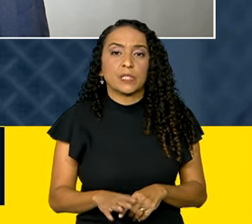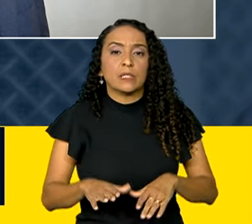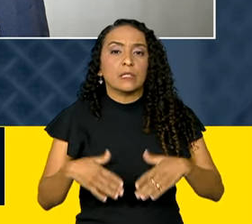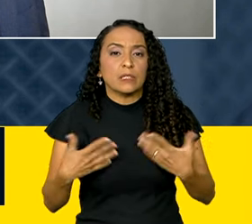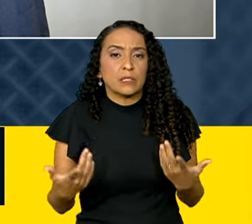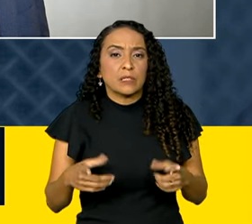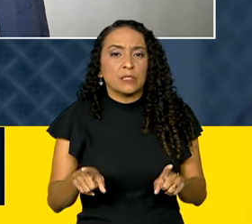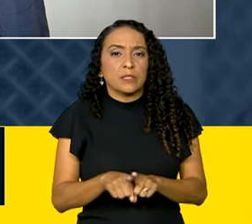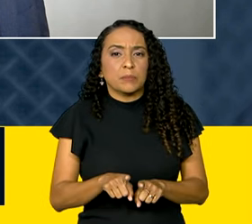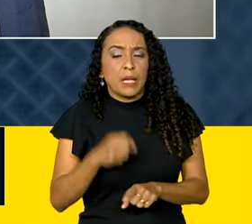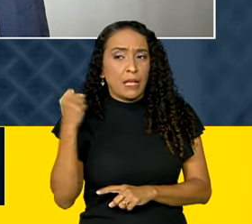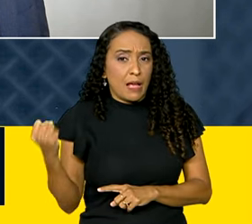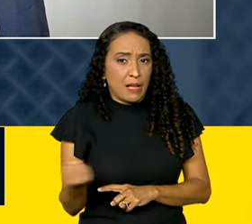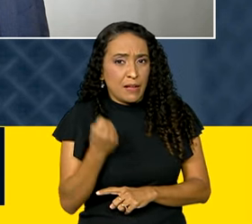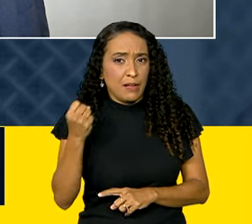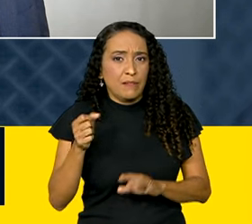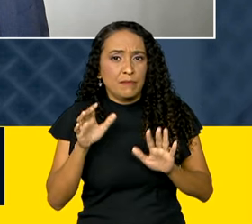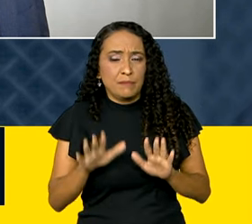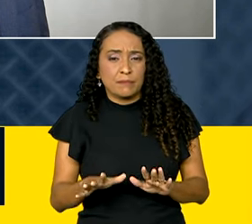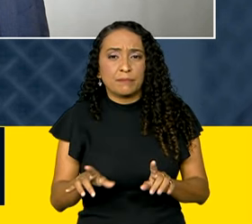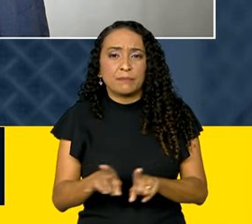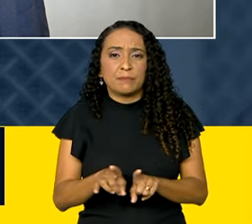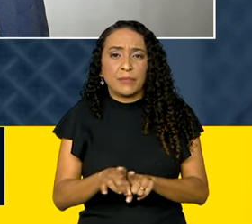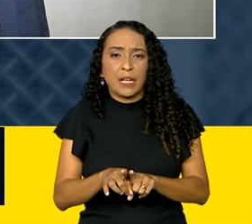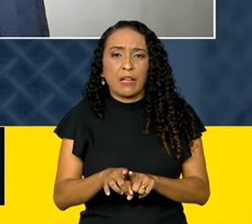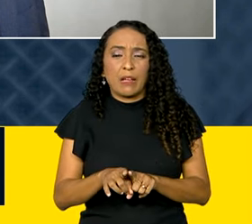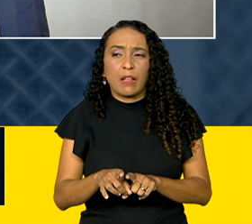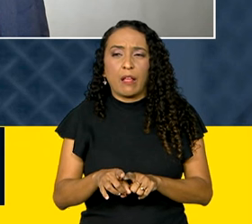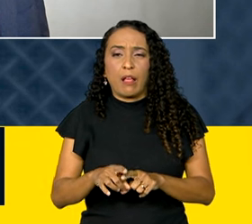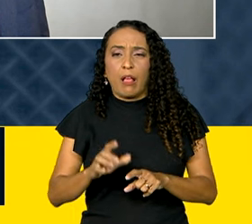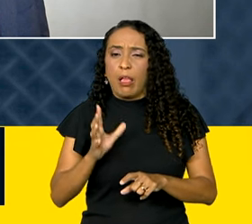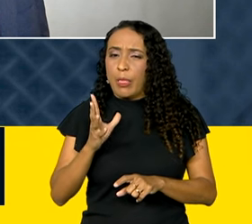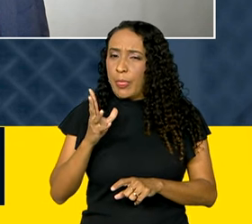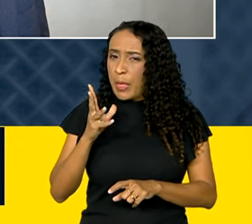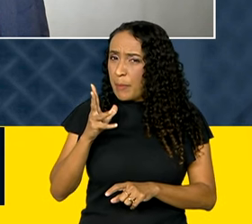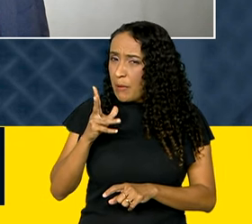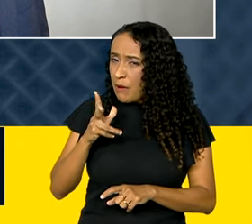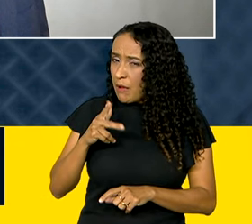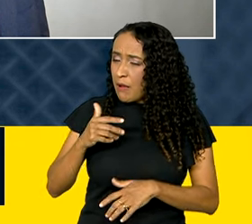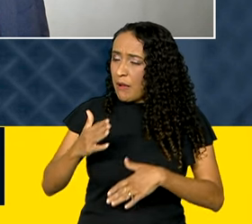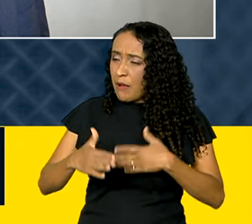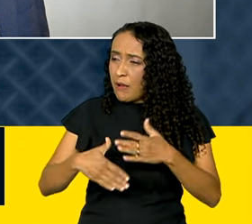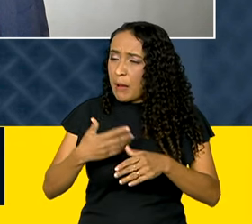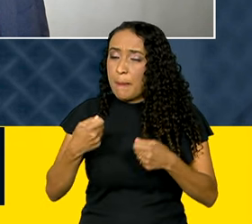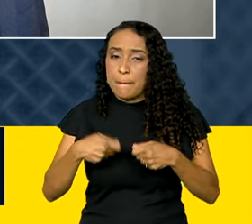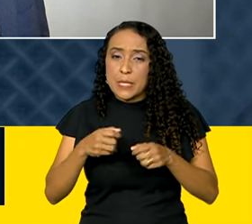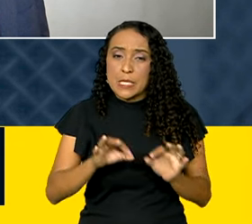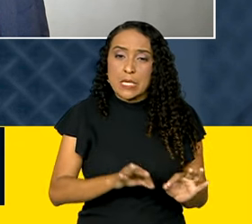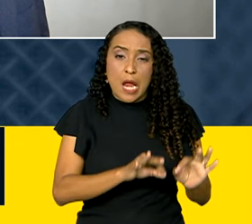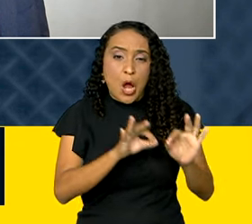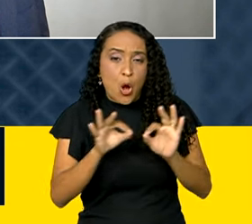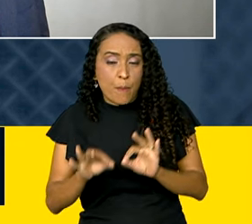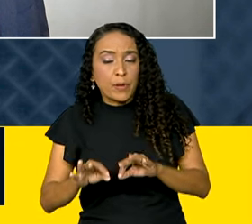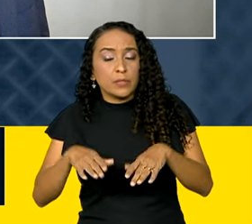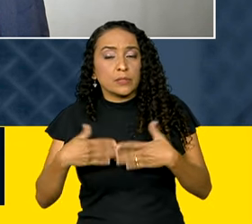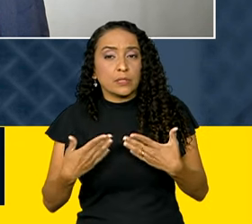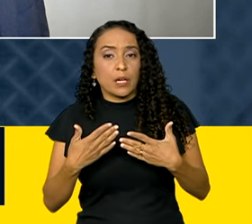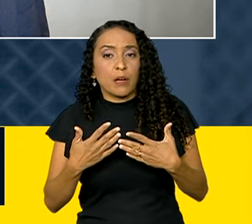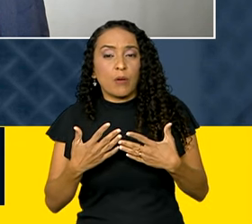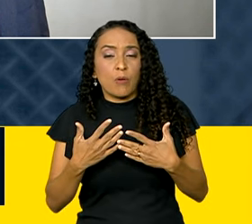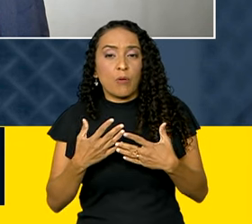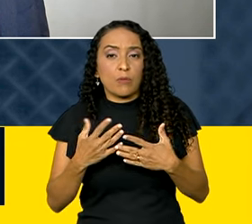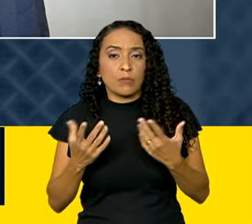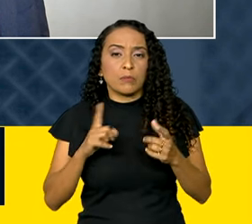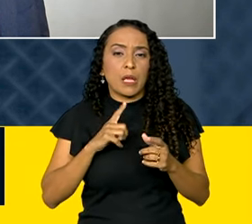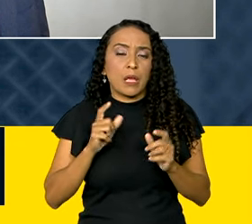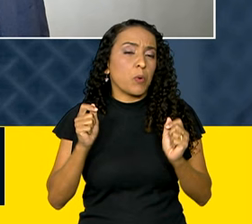Danos agudos, mas também danos a longo prazo que a gente precisa acompanhar. Então, dano agudo, né, tem a